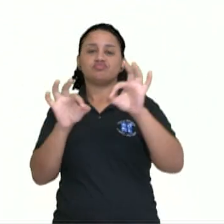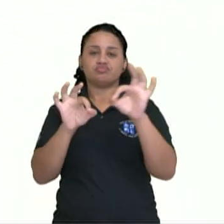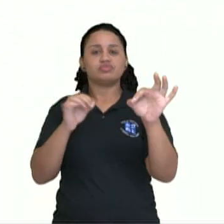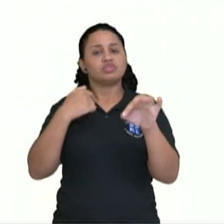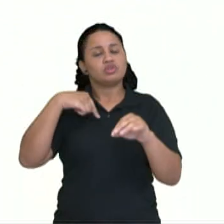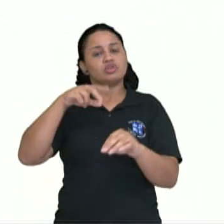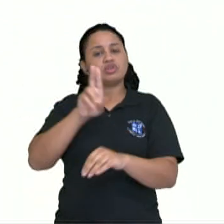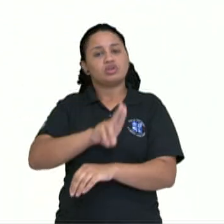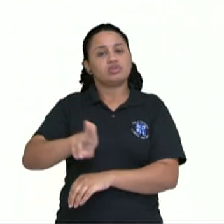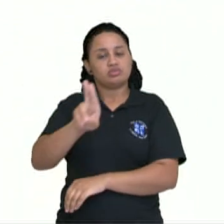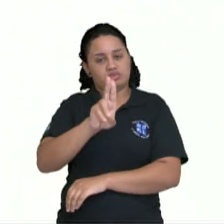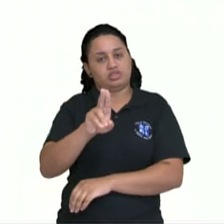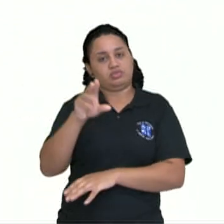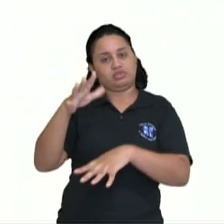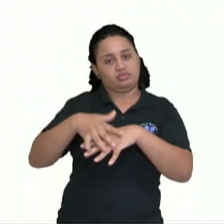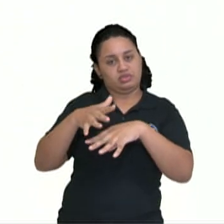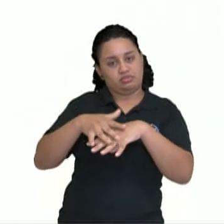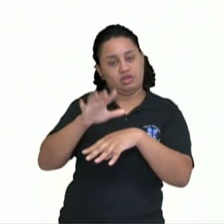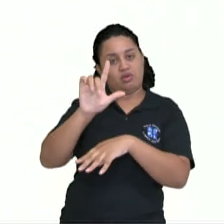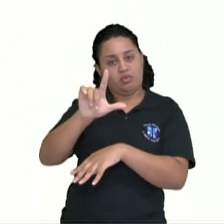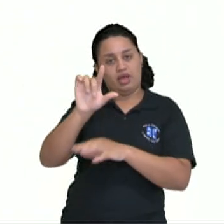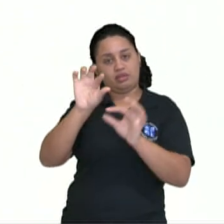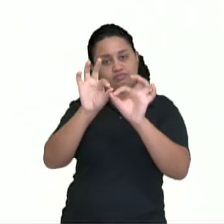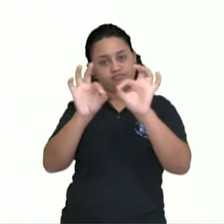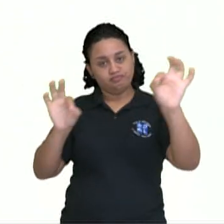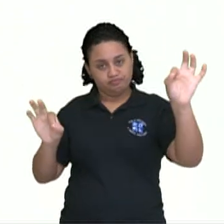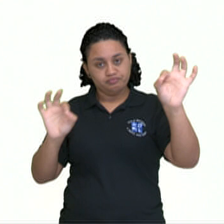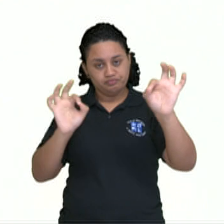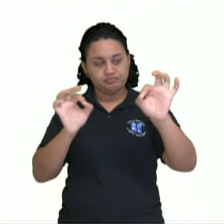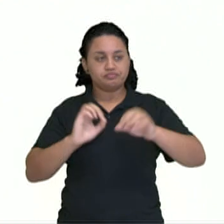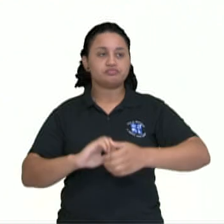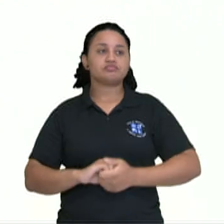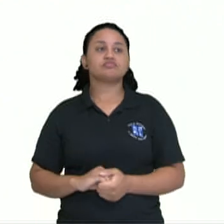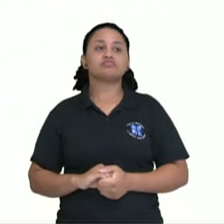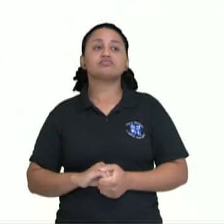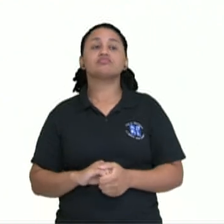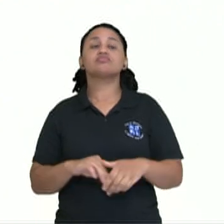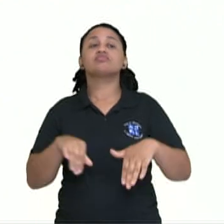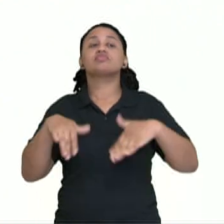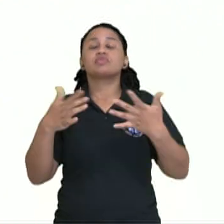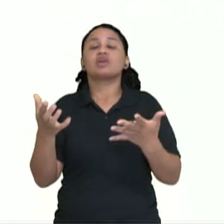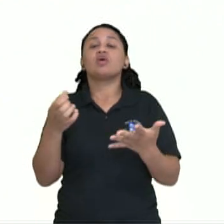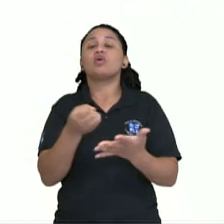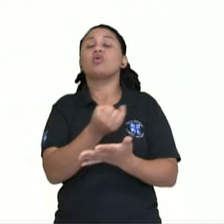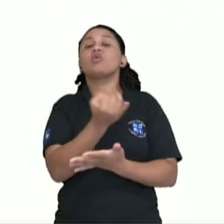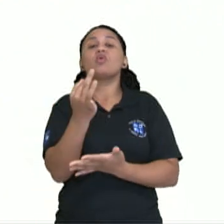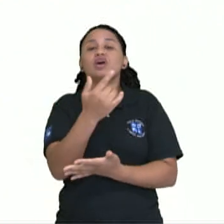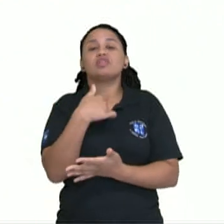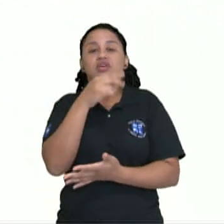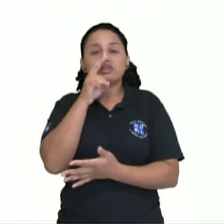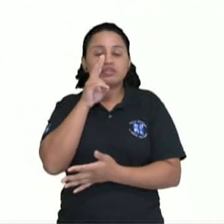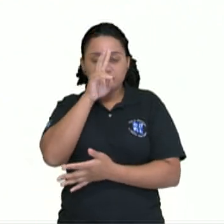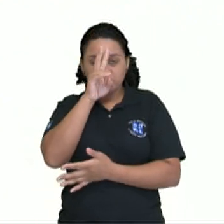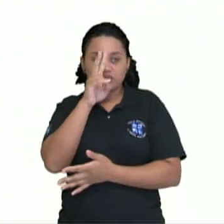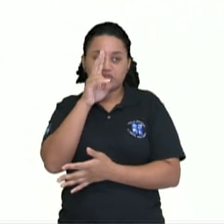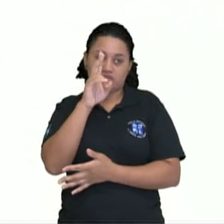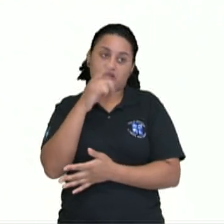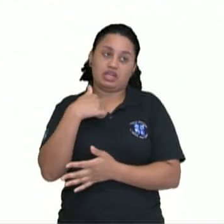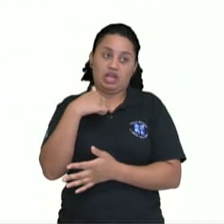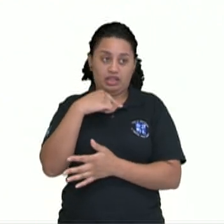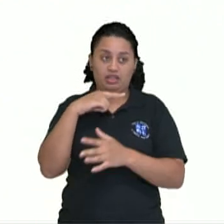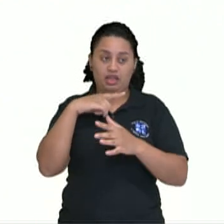matemática o L como comprimento, ok? Então, a intensidade da força magnética, que é dada por